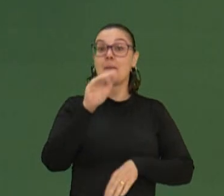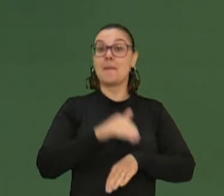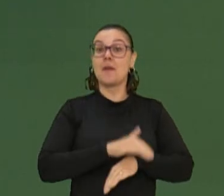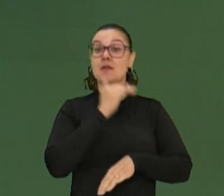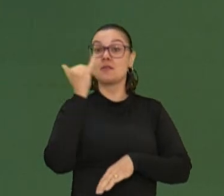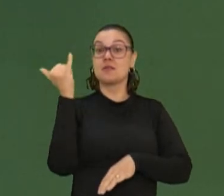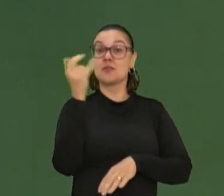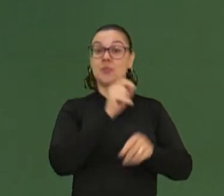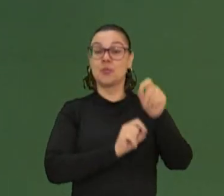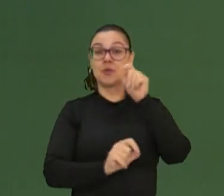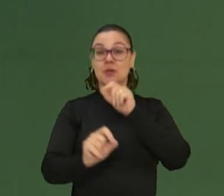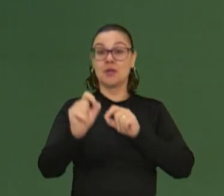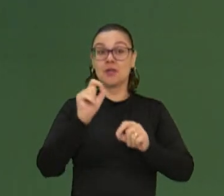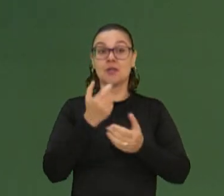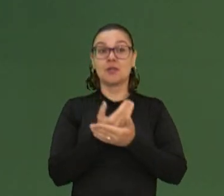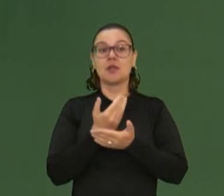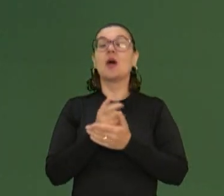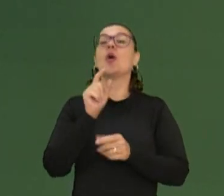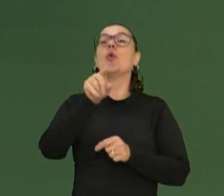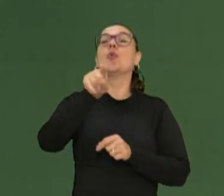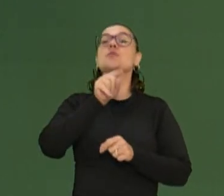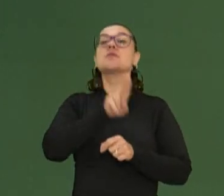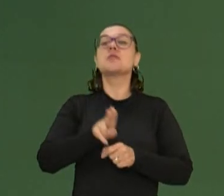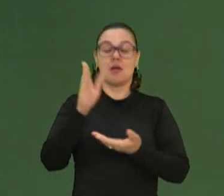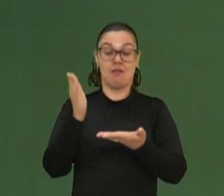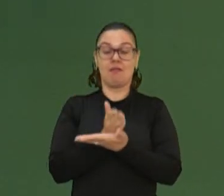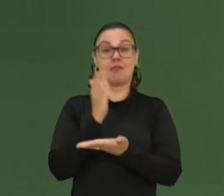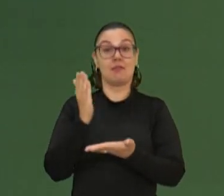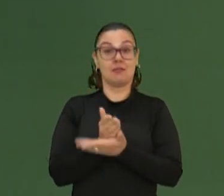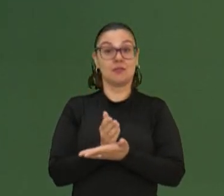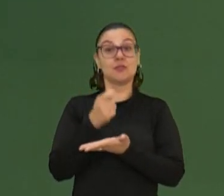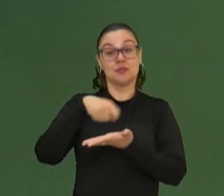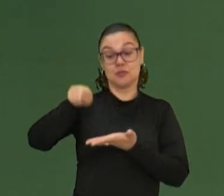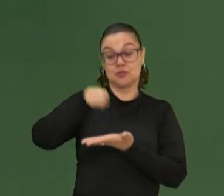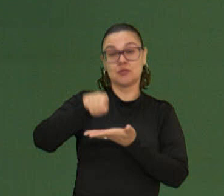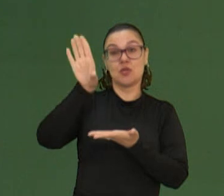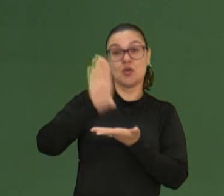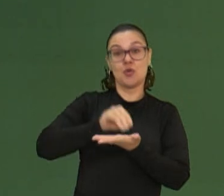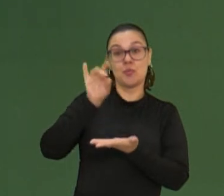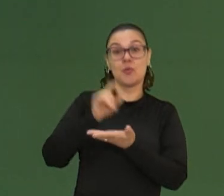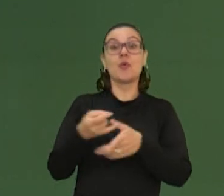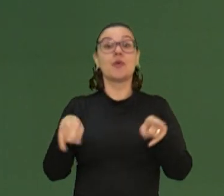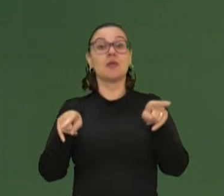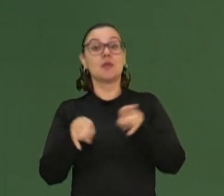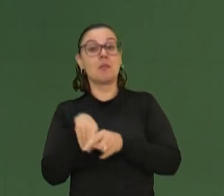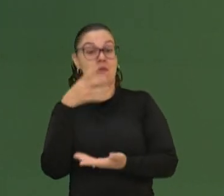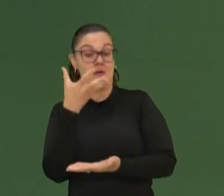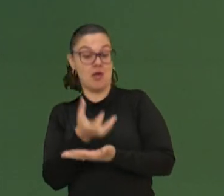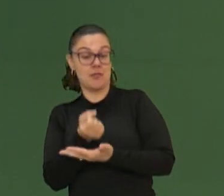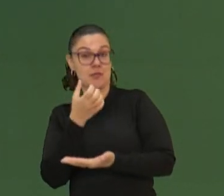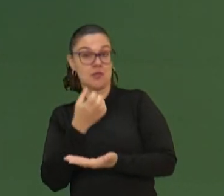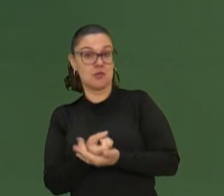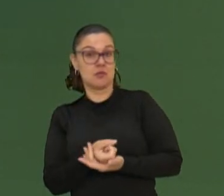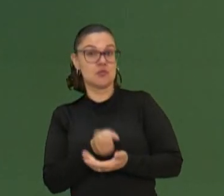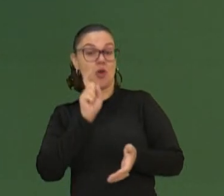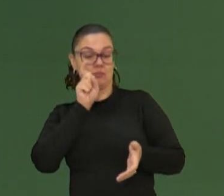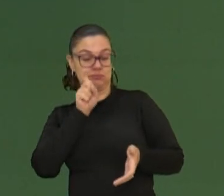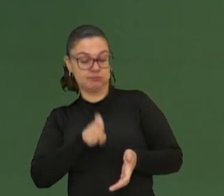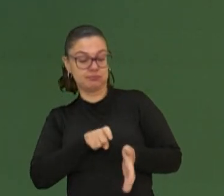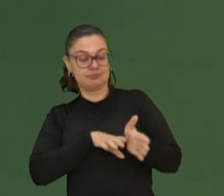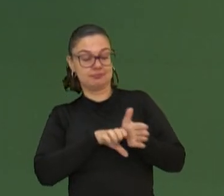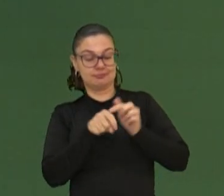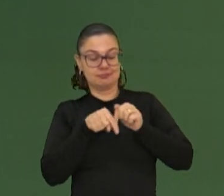parte mais importante para o seu rendimento escolar, estar com o caderno e utilizar os aplicativos. Confirmou a presença no